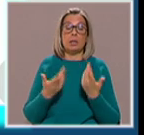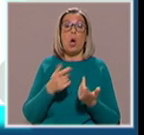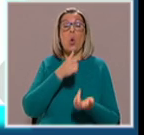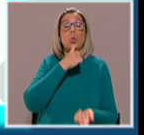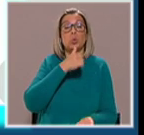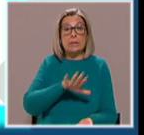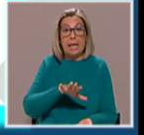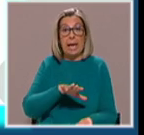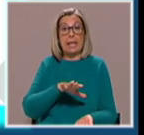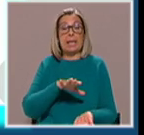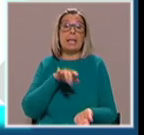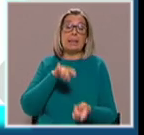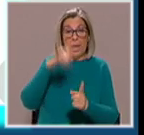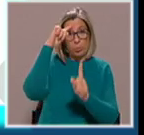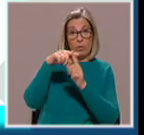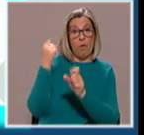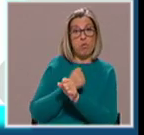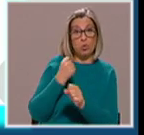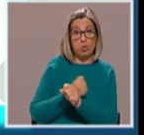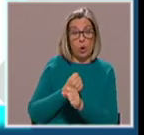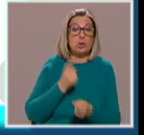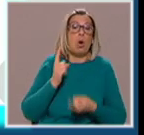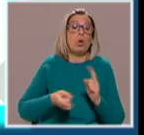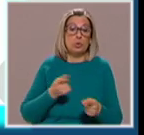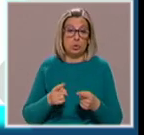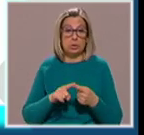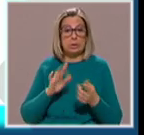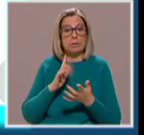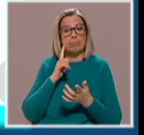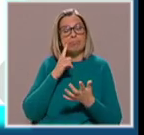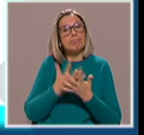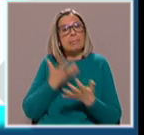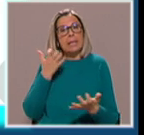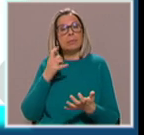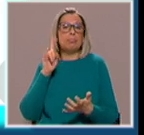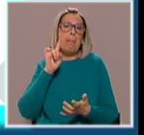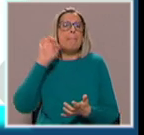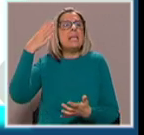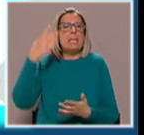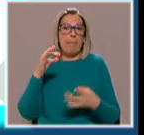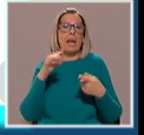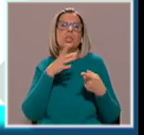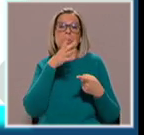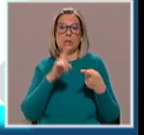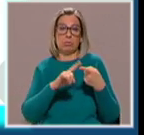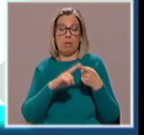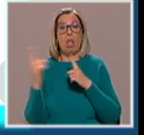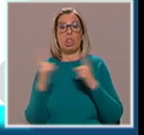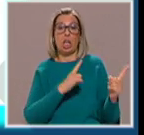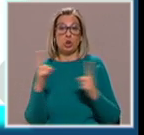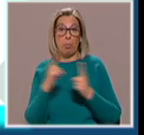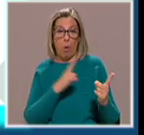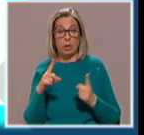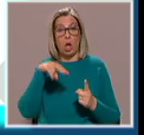então possui diversas funções. Trouxemos aqui algumas, assim, podemos dizer, as principais. O sangue transporta nutrientes